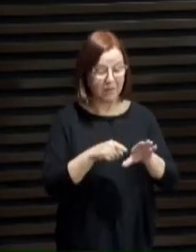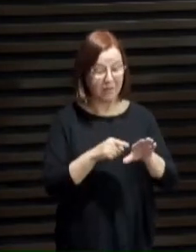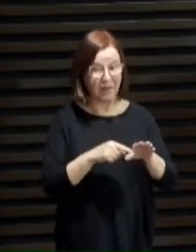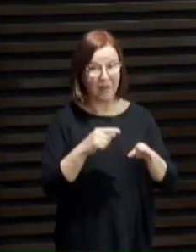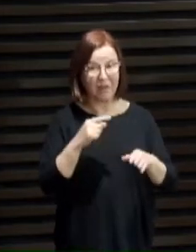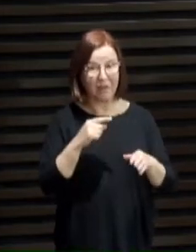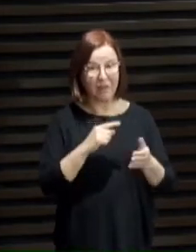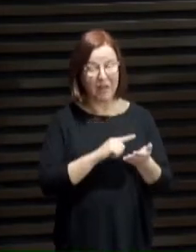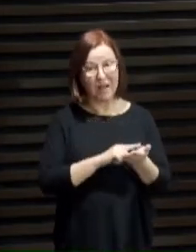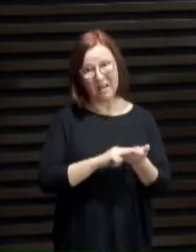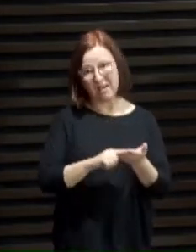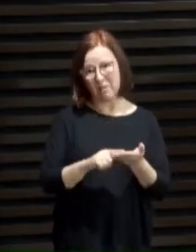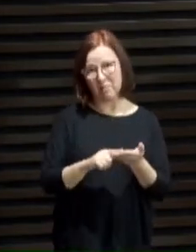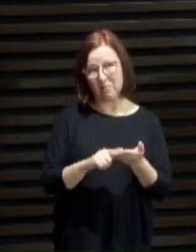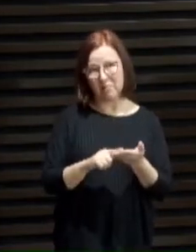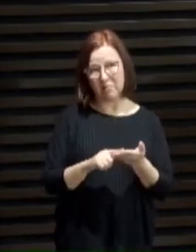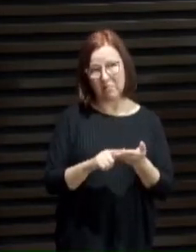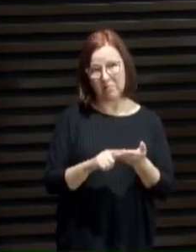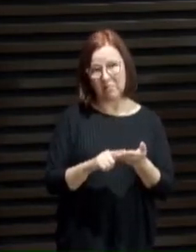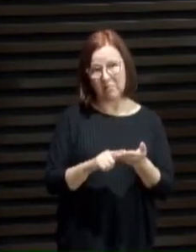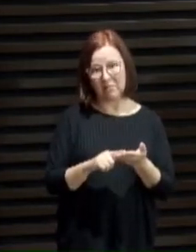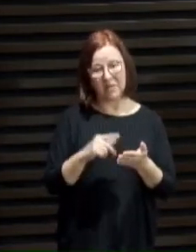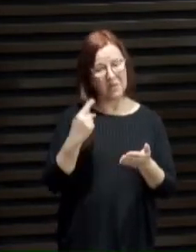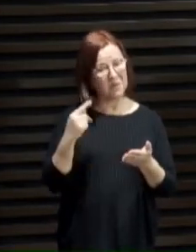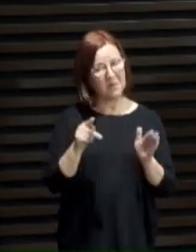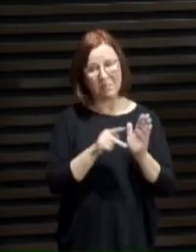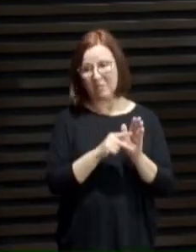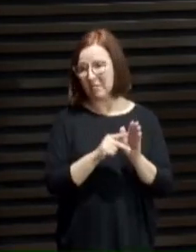Ele lembrando do dia que aquela mulher lavou seus pés.